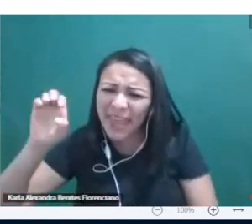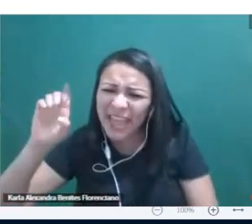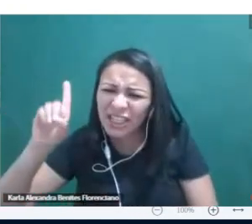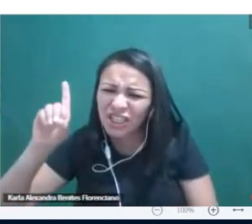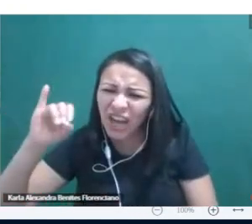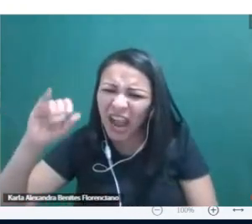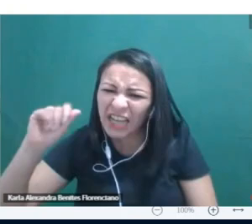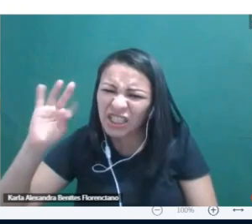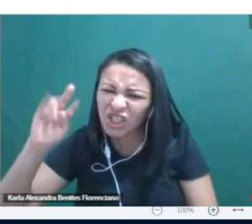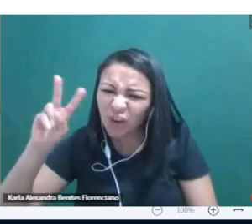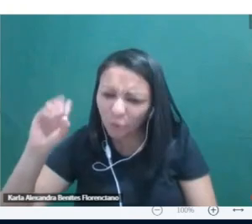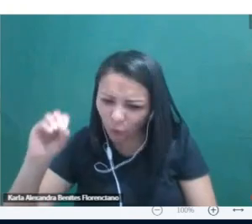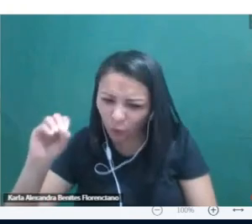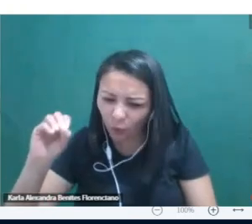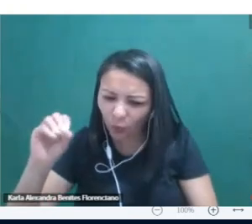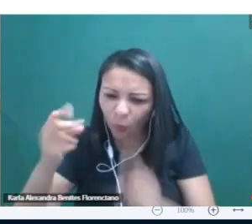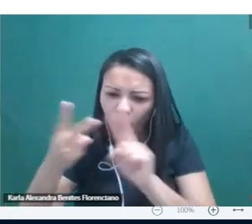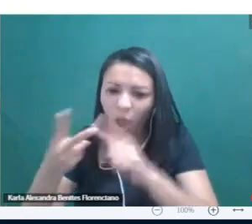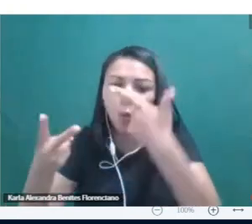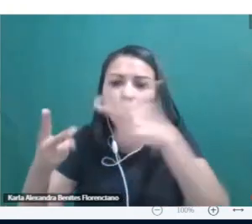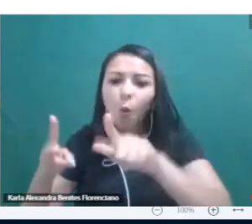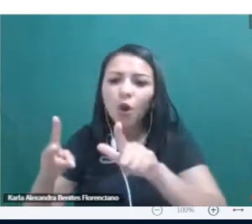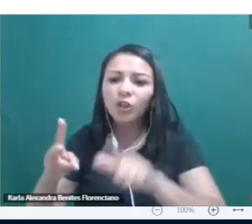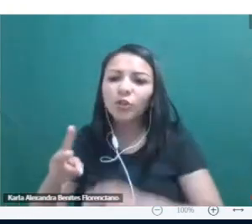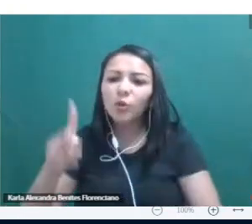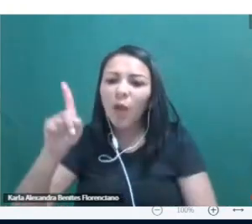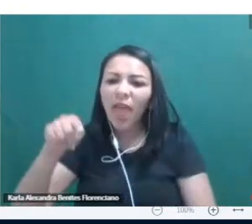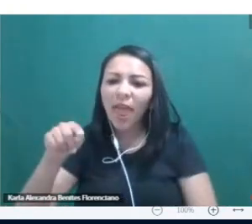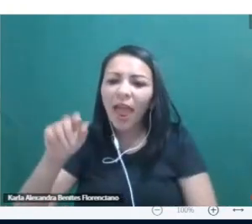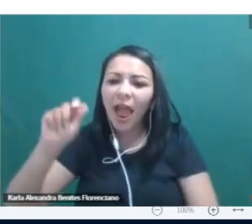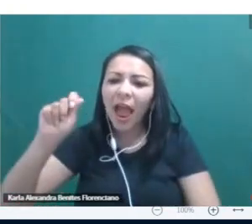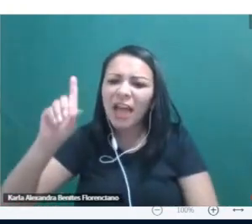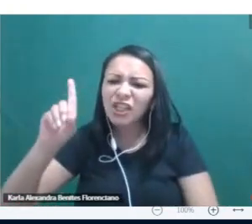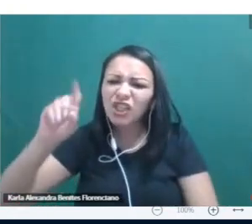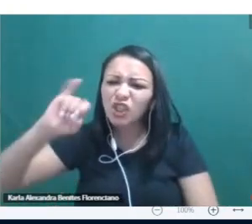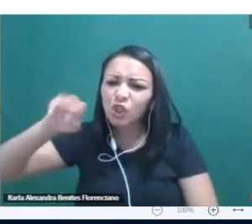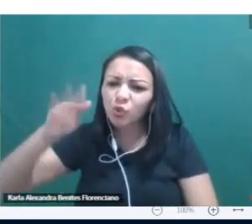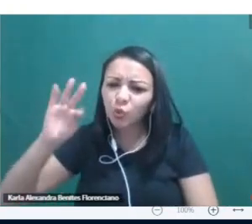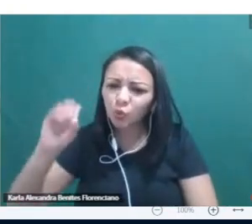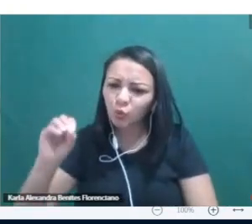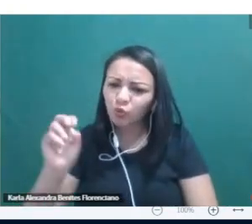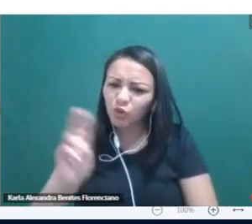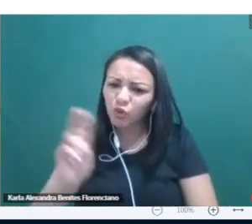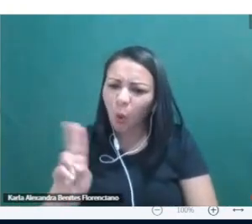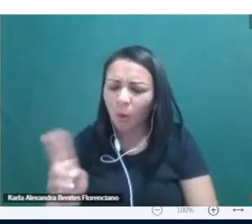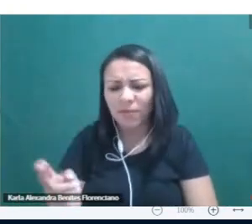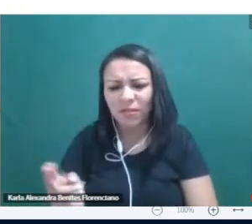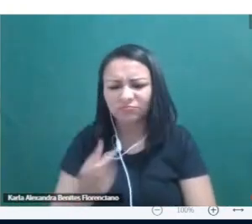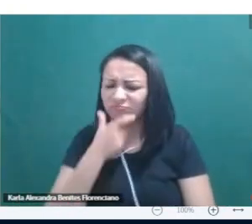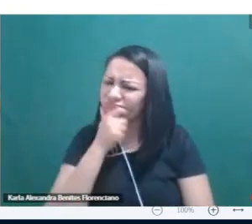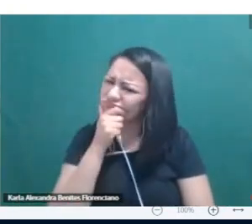adjunto adnominal, professor? Se bom e alto